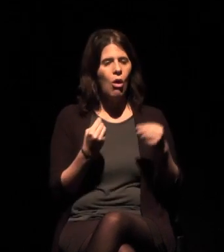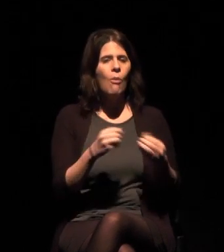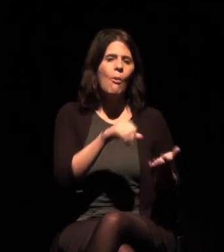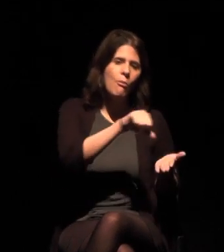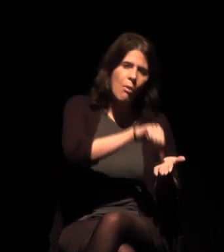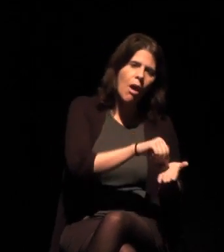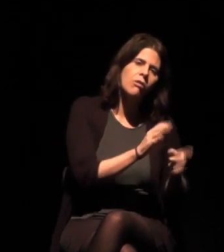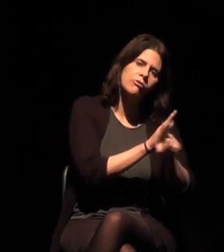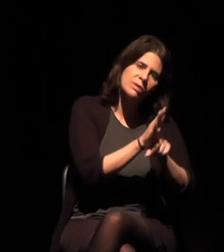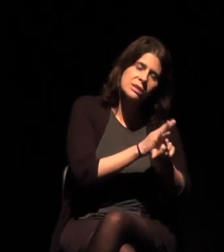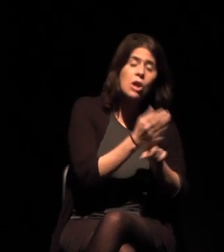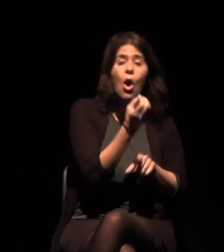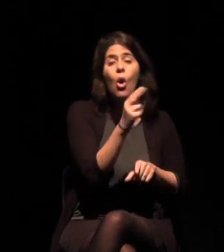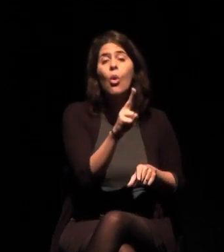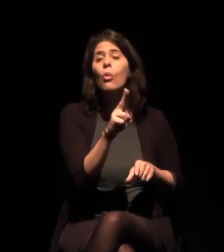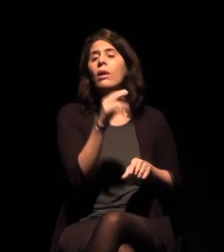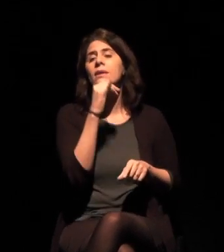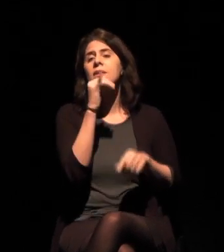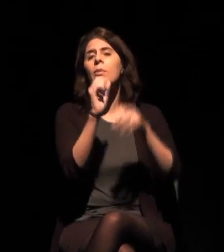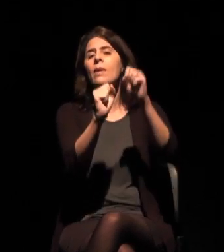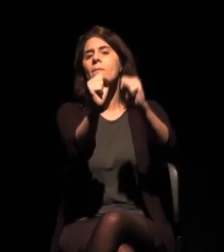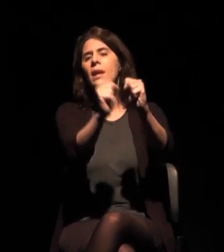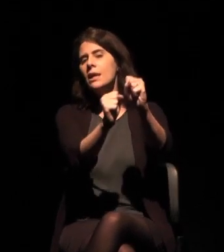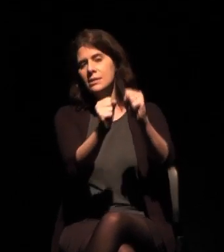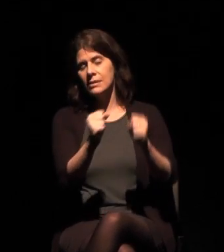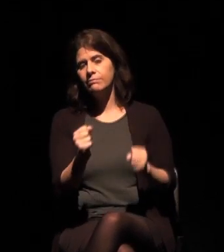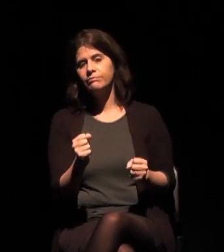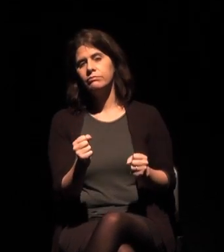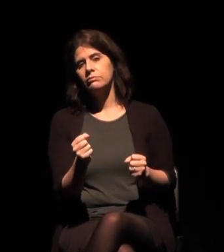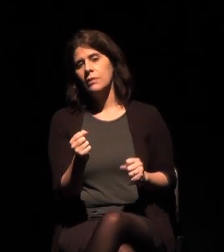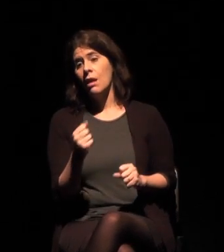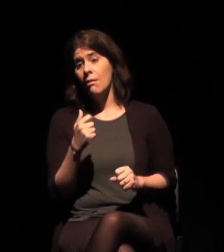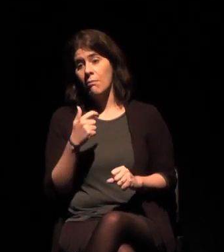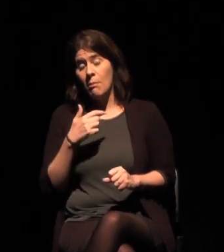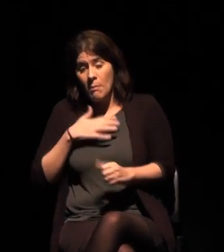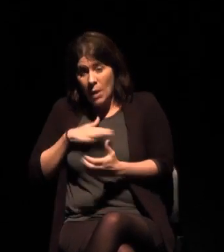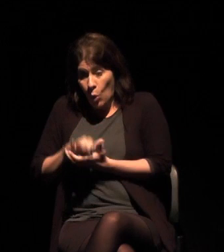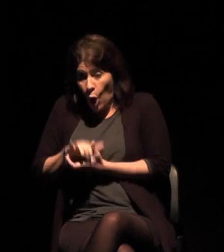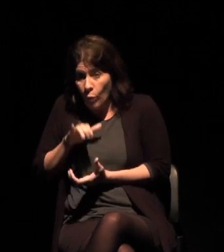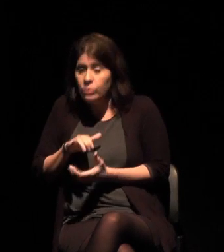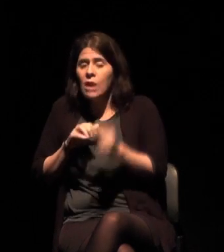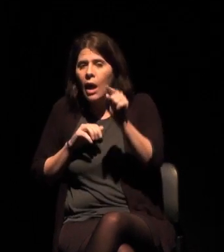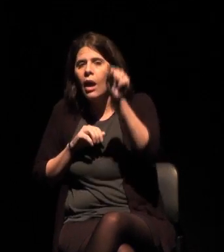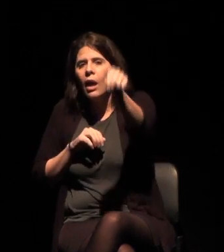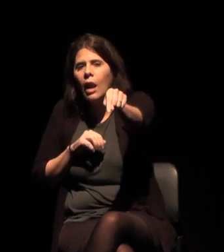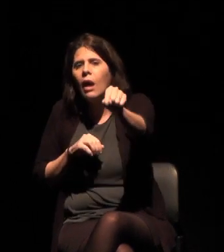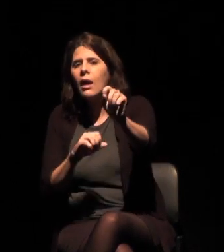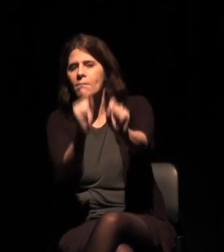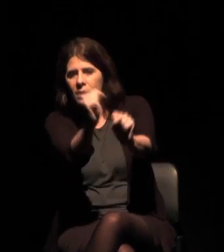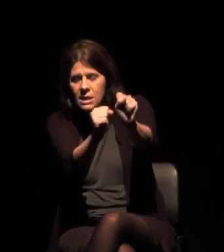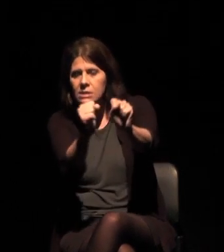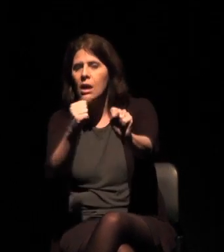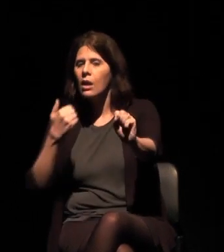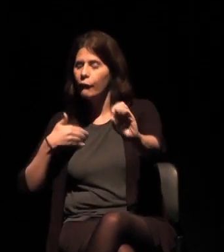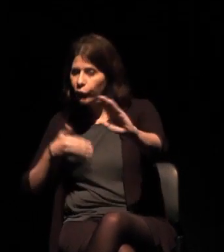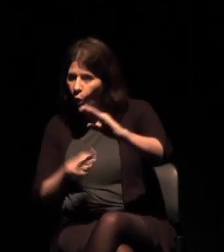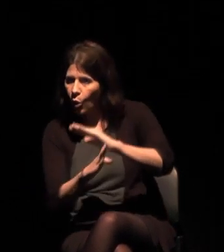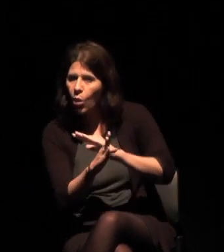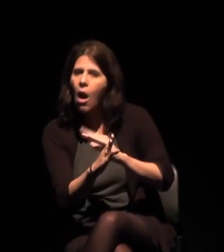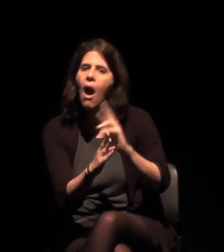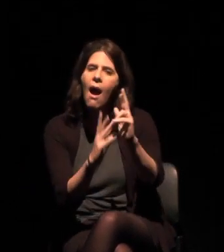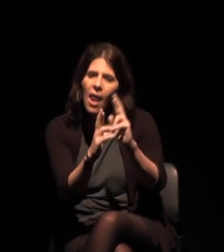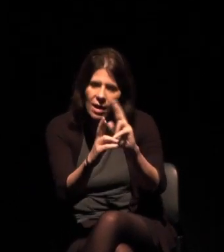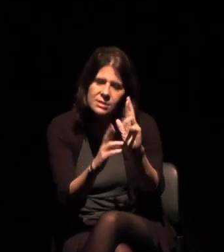por exemplo se um caso de estudo em uma empresa que esteja lá instalada ou se nós facilitamos essa situação e eu apoiamos